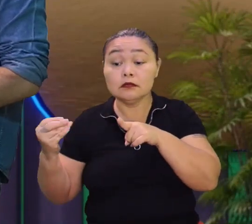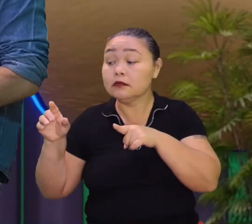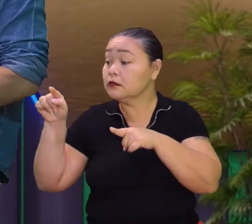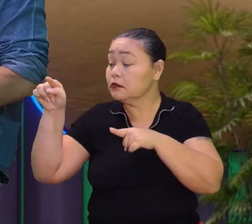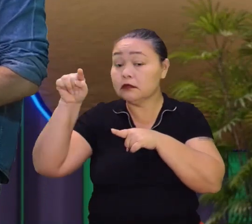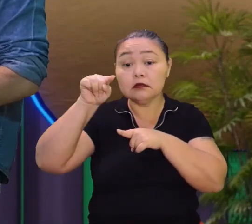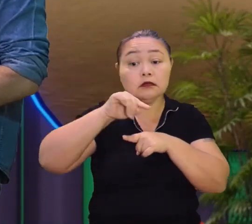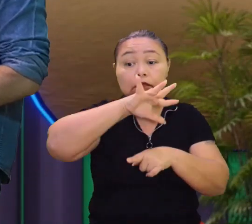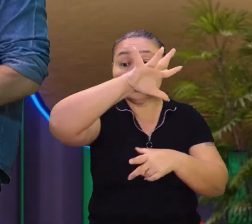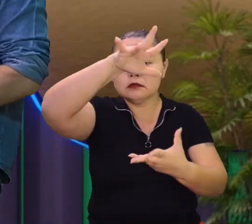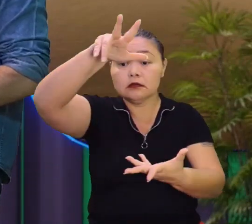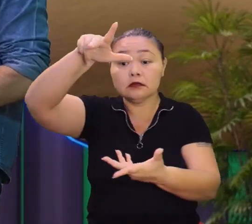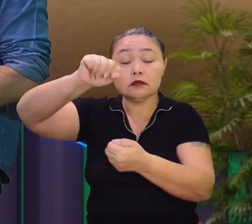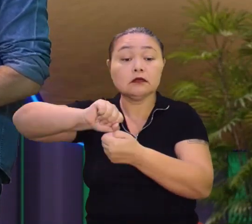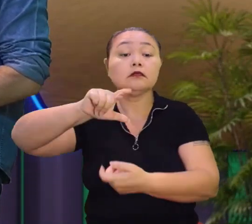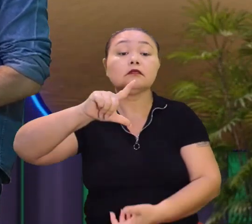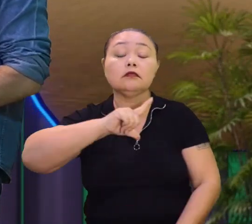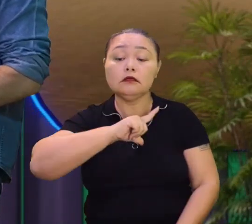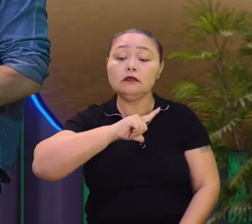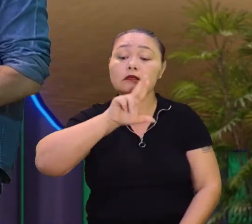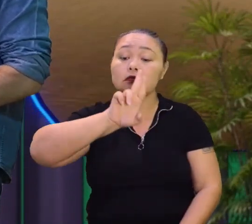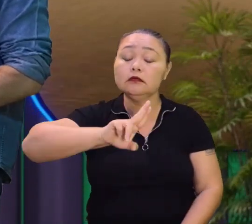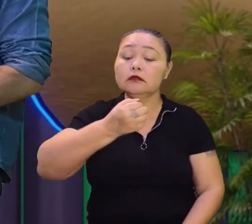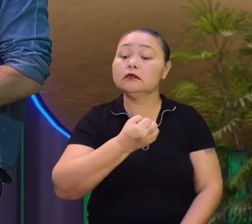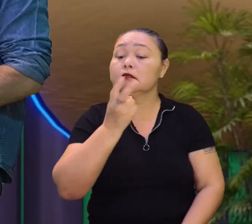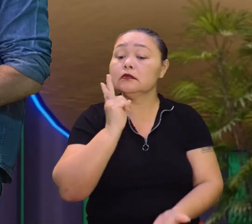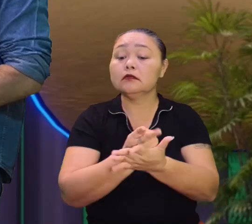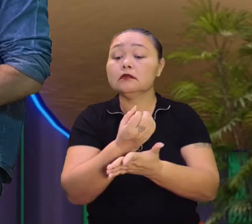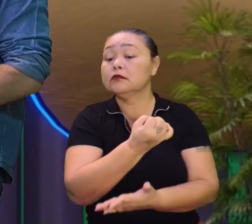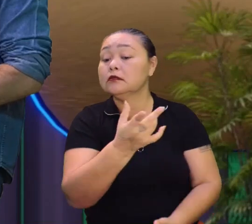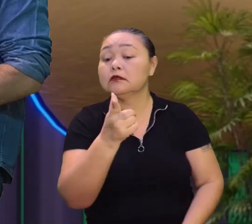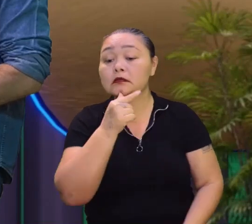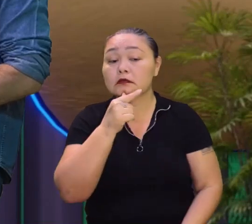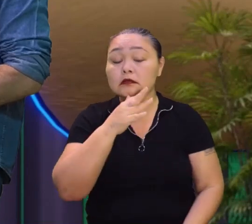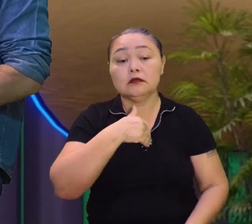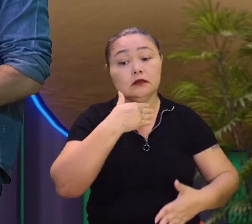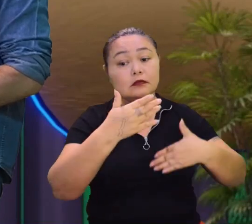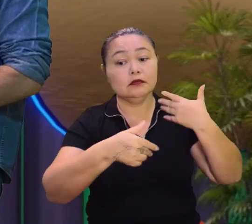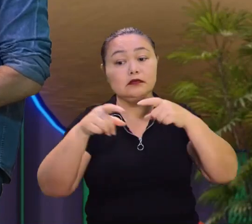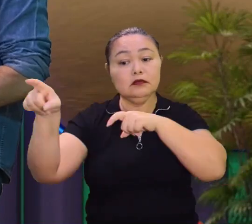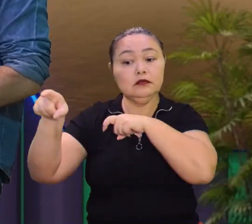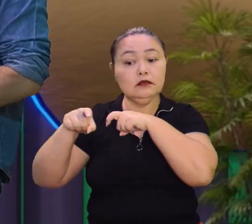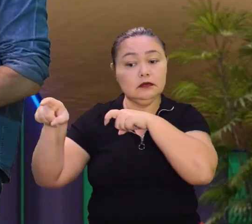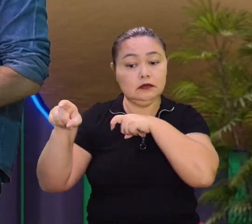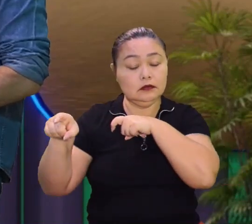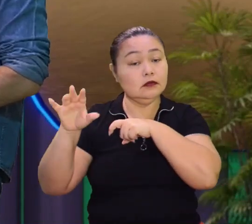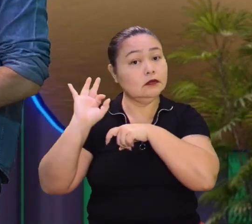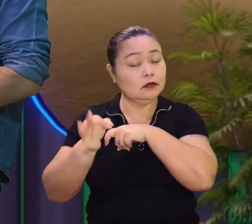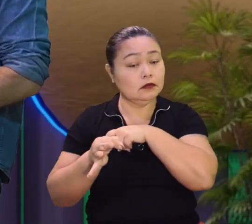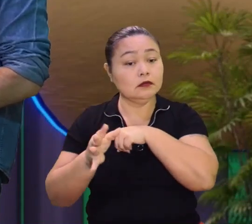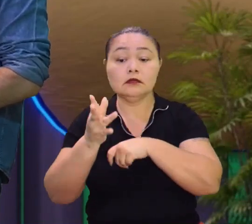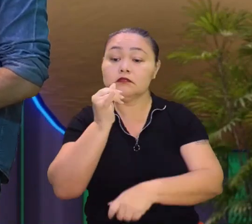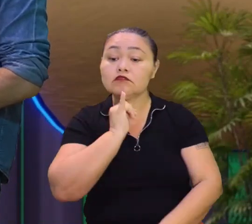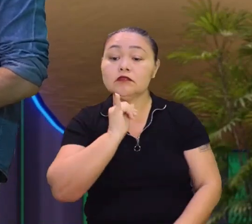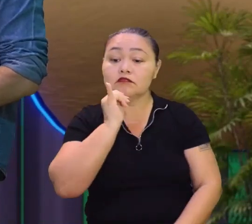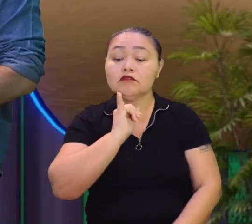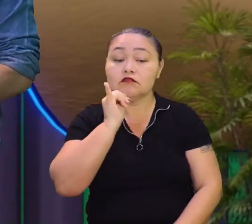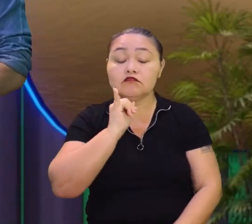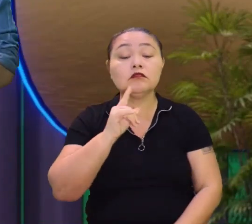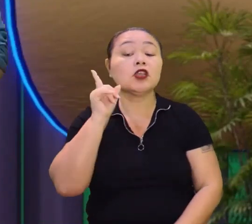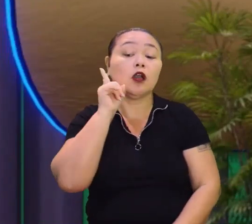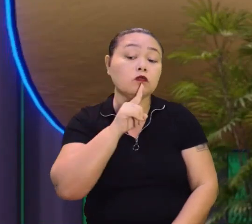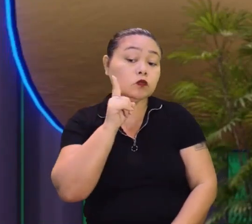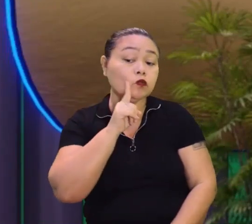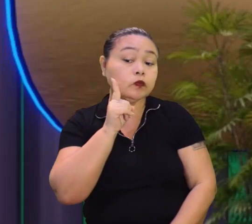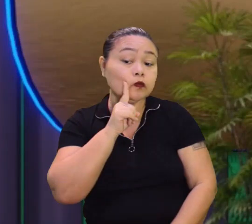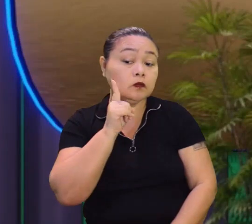as partes do mundo utilizam a mesma quantidade de água no processo da agricultura, certo? Por exemplo, Estados